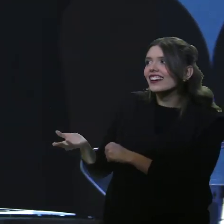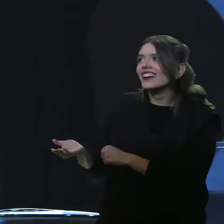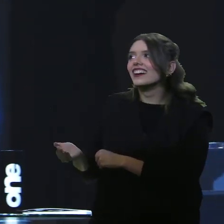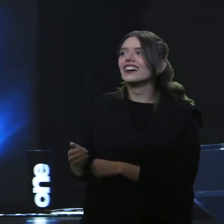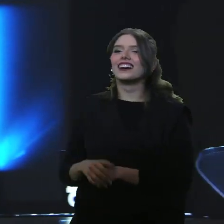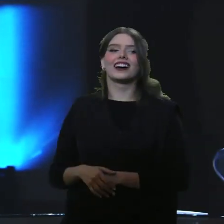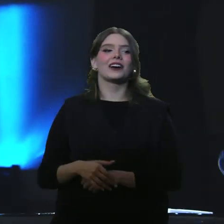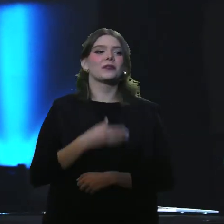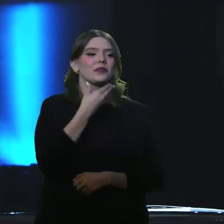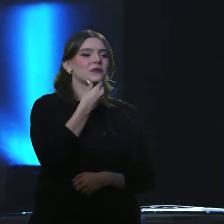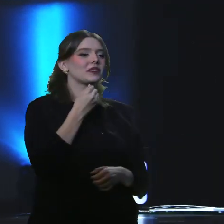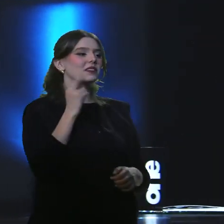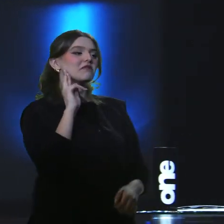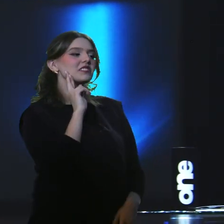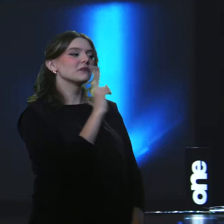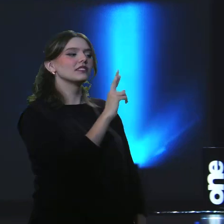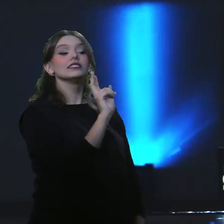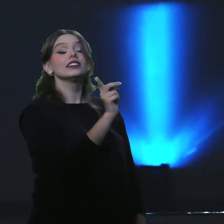Aí ele, não.